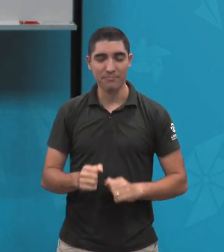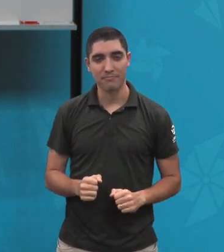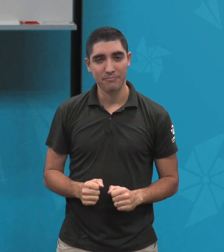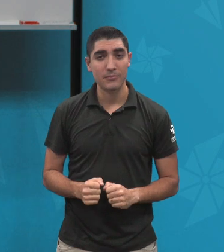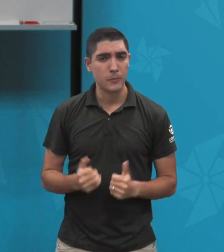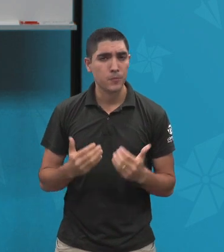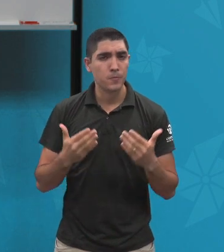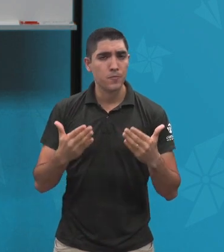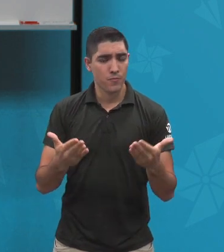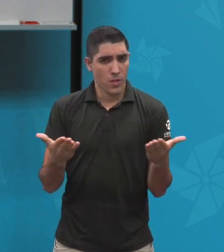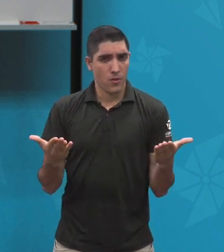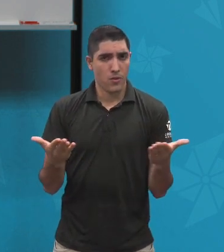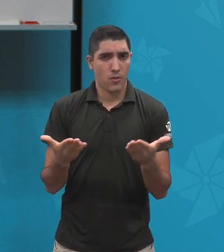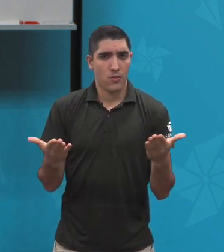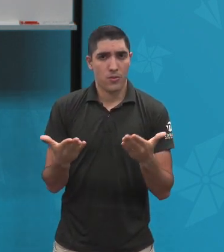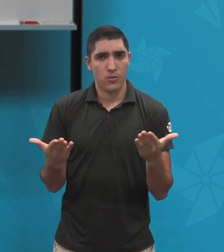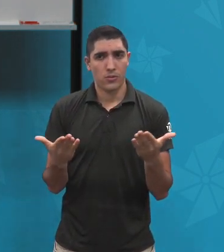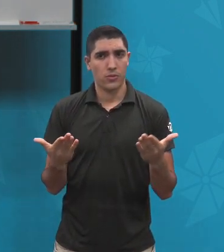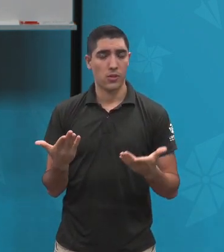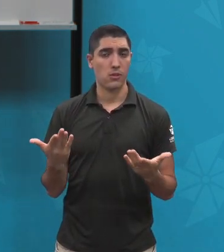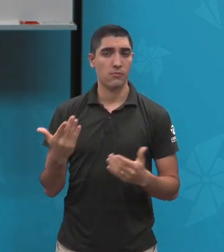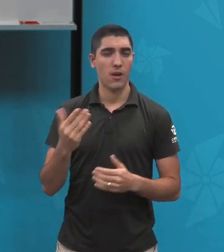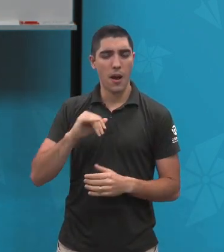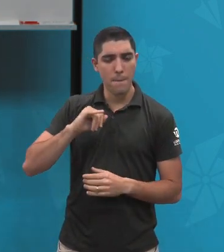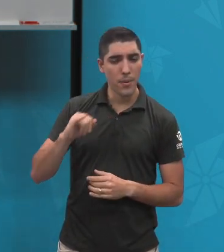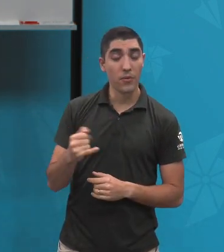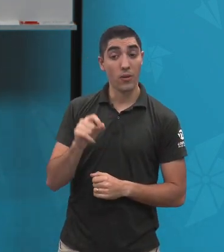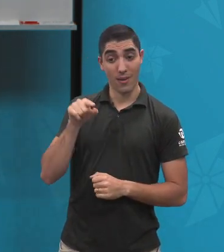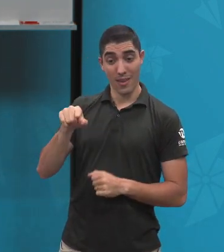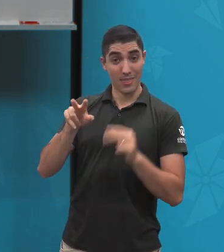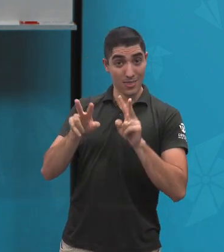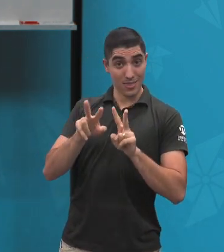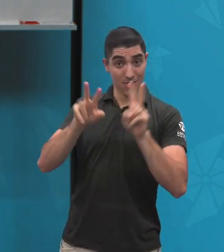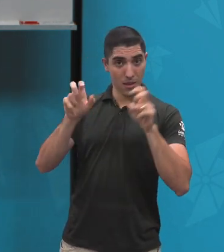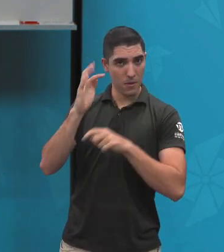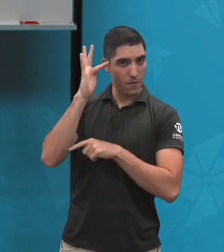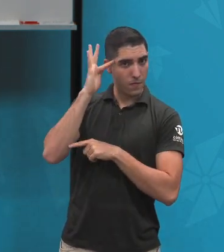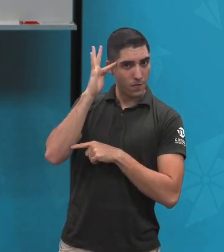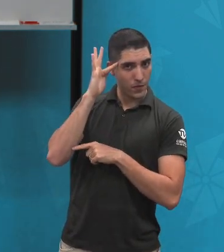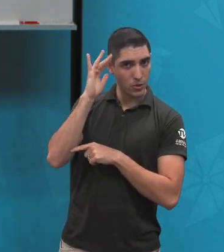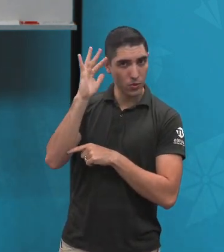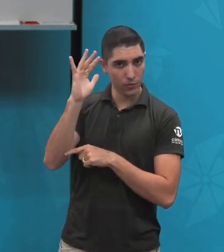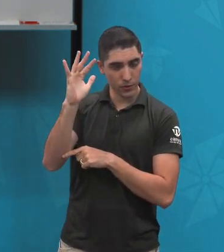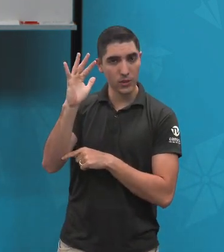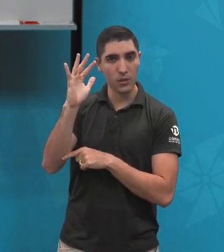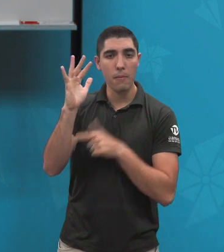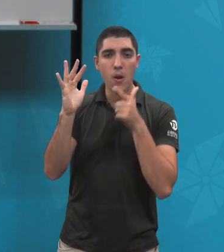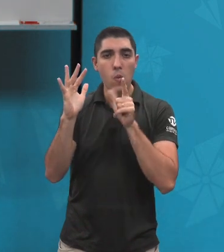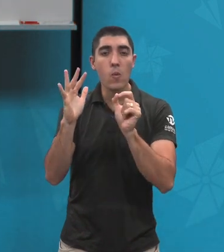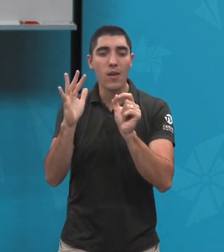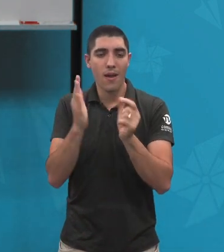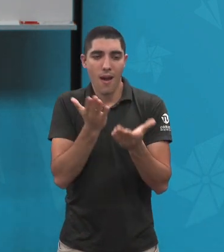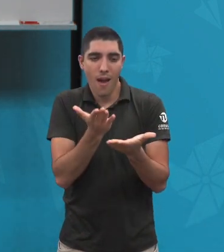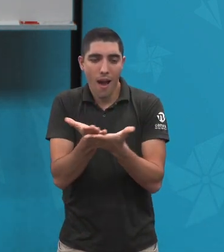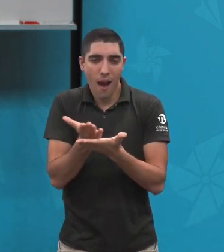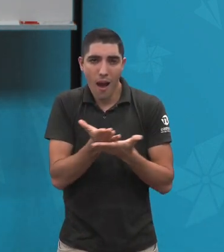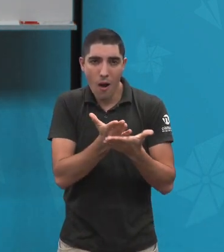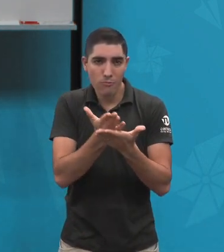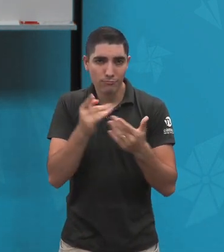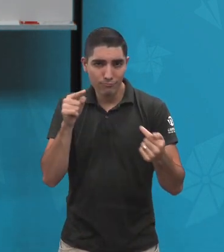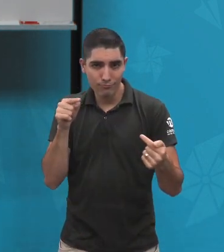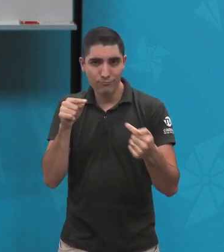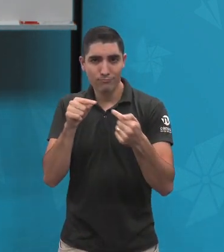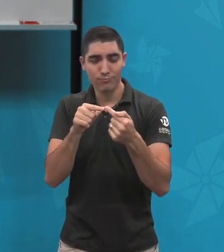frente. Então a gente vai aproveitar um tema de filosofia, construir uma aula em torno